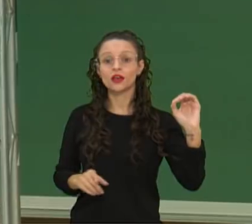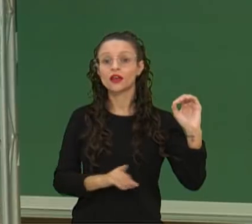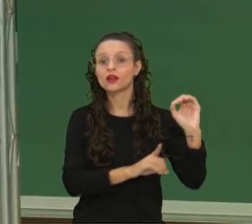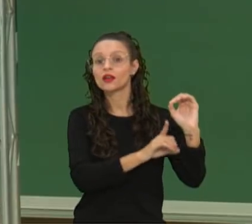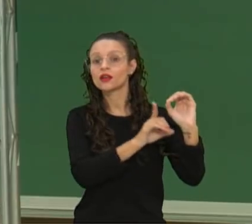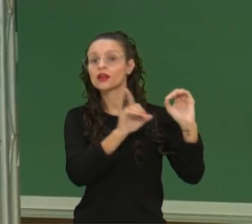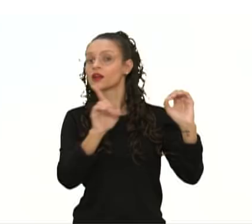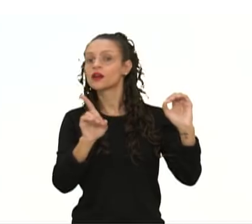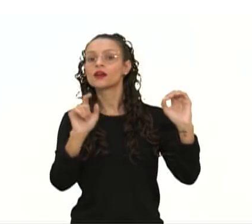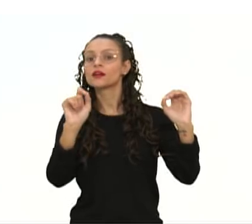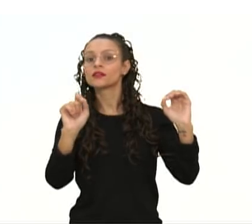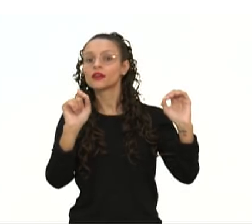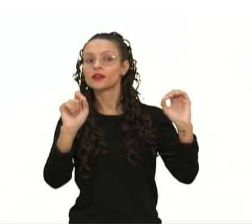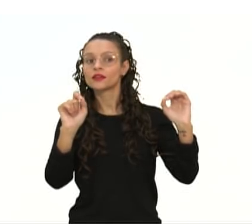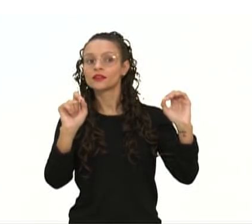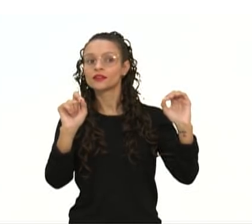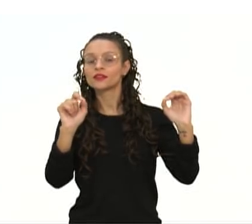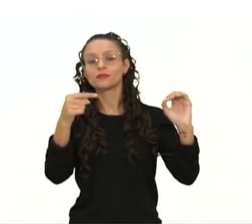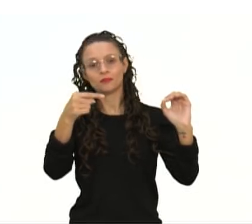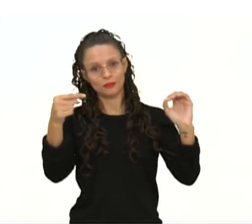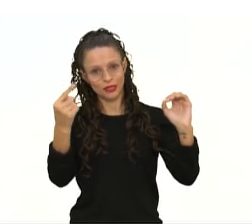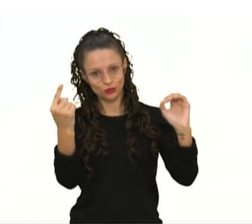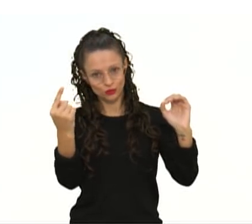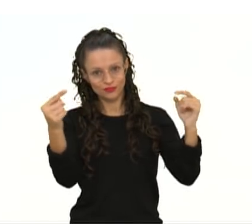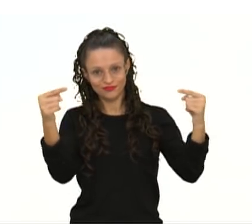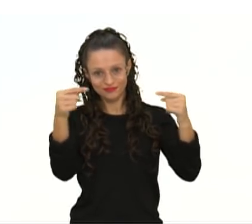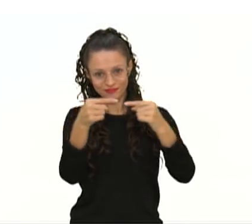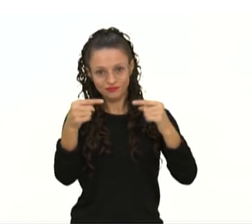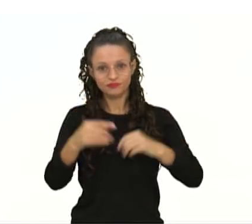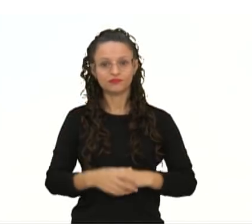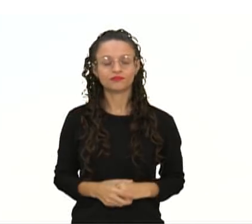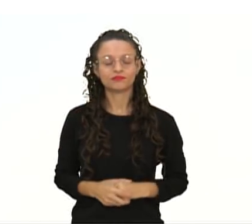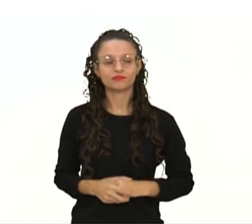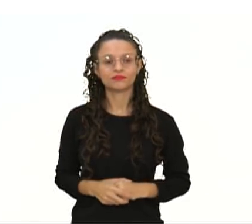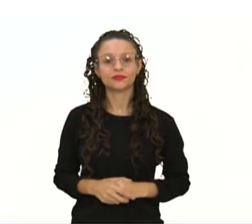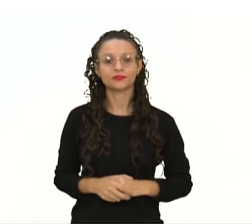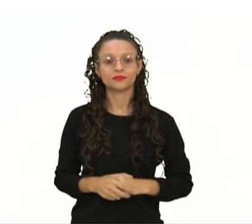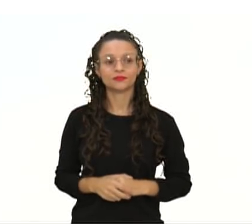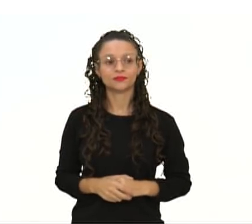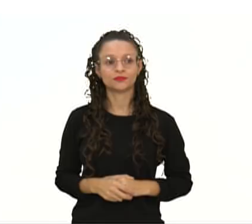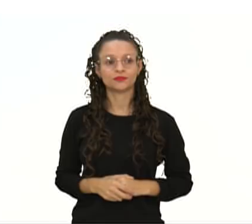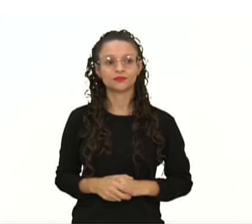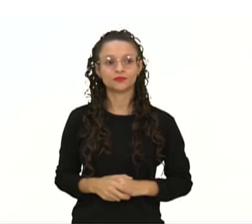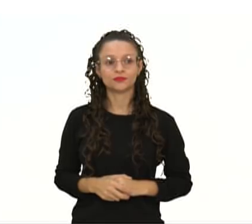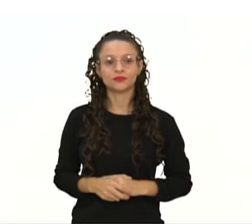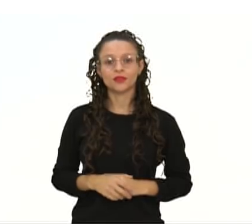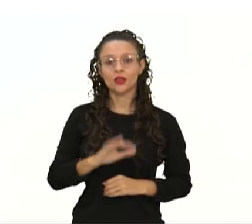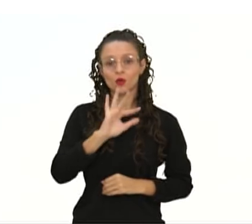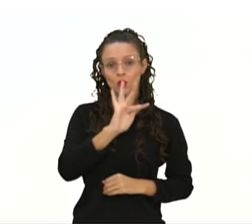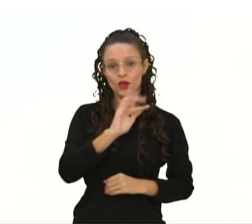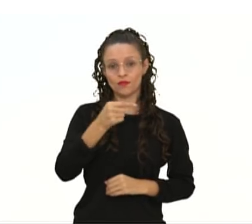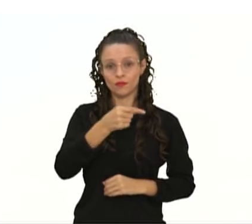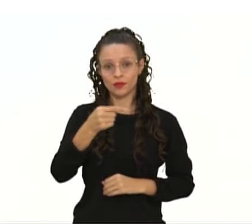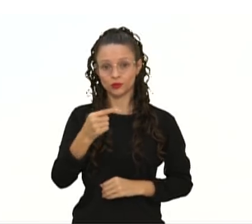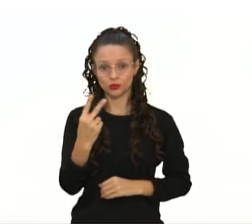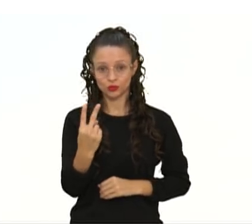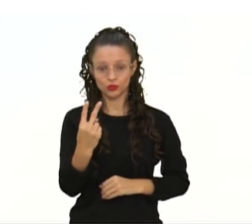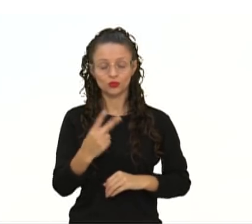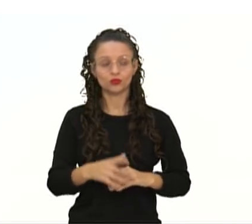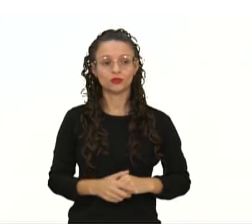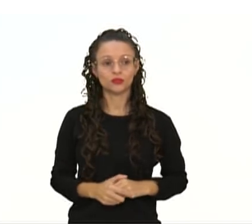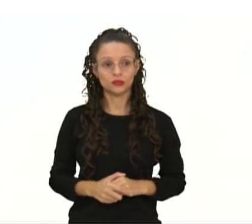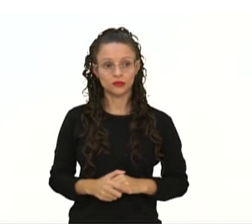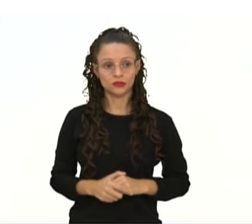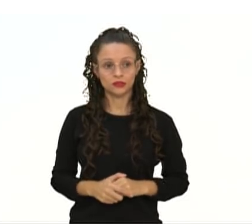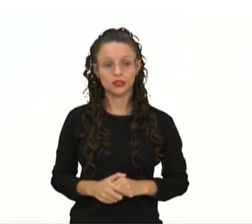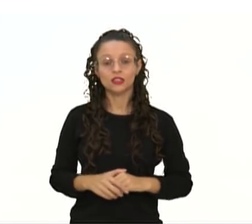quem? Ao menos 1. E, por fim, né, o f de menos 2, troca o x